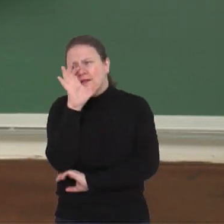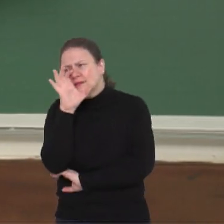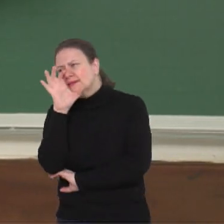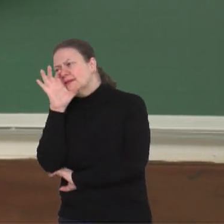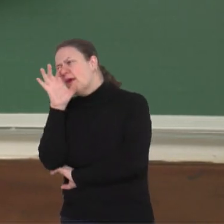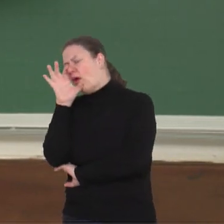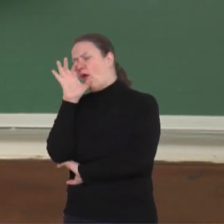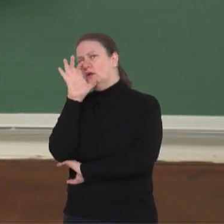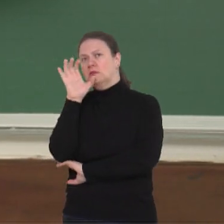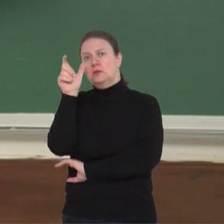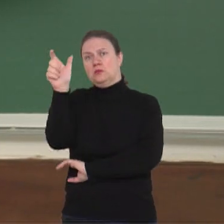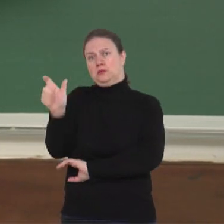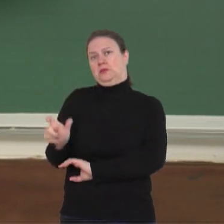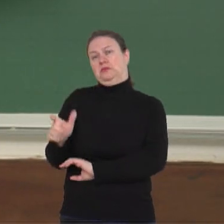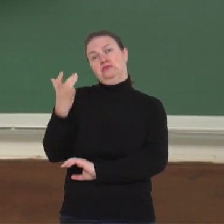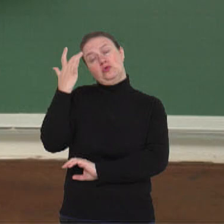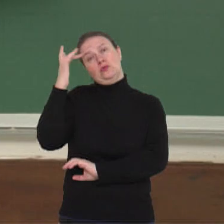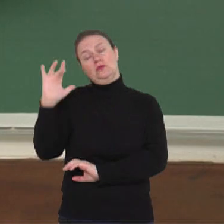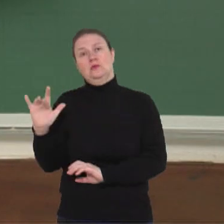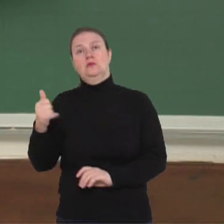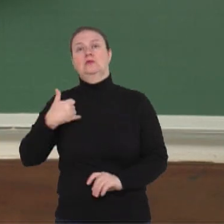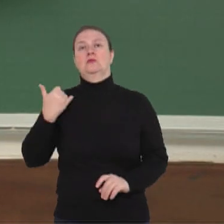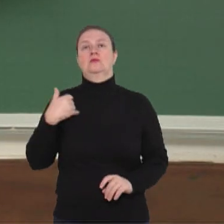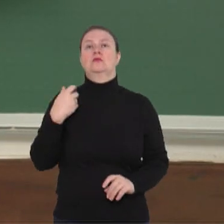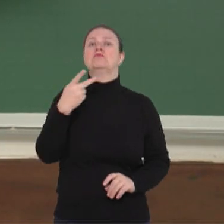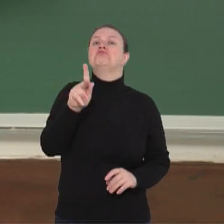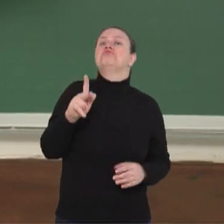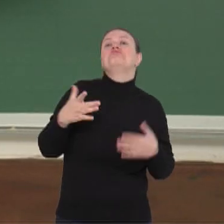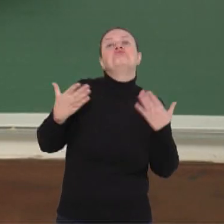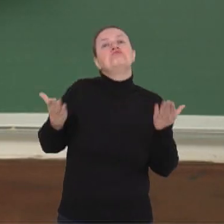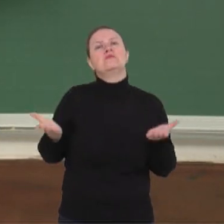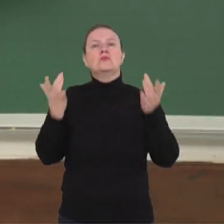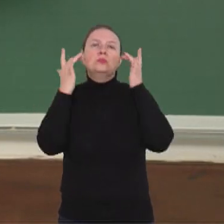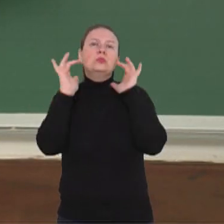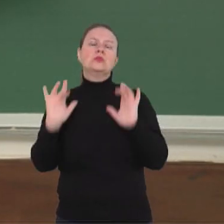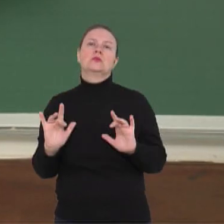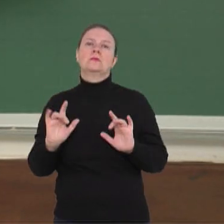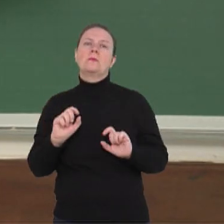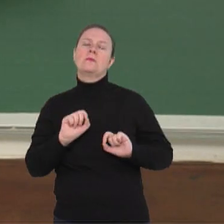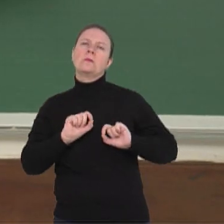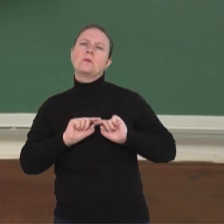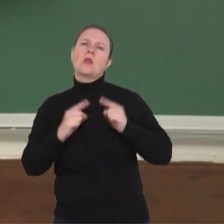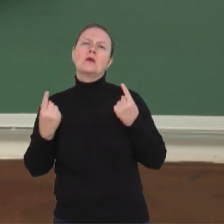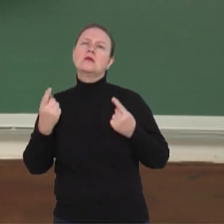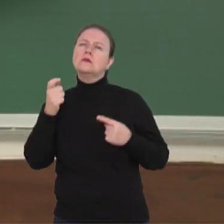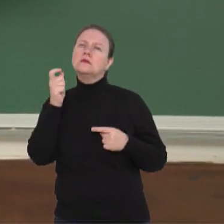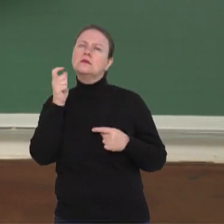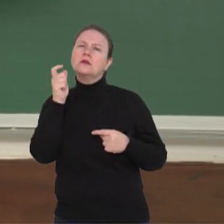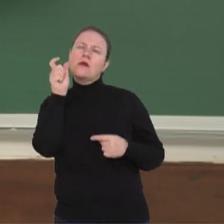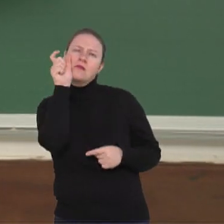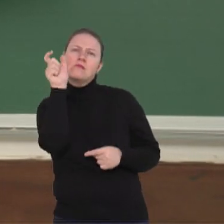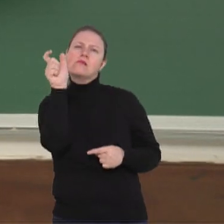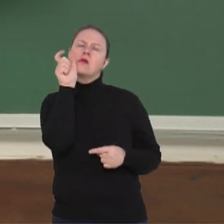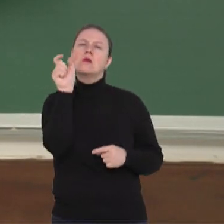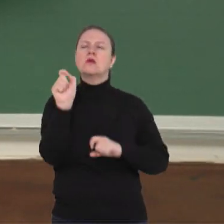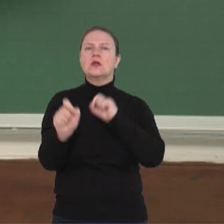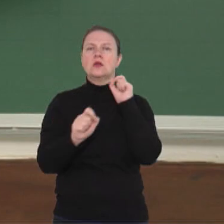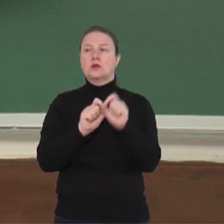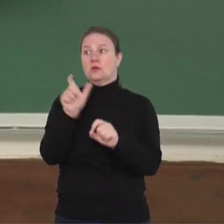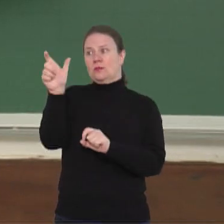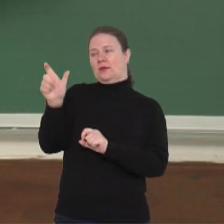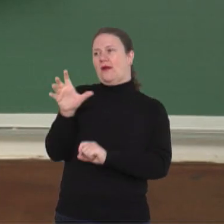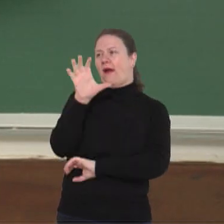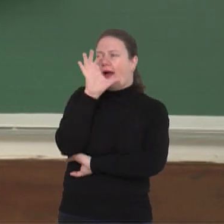né? Não sei ainda, né? Se de repente aí na tua idade você ainda não tem ninguém, mas é interessante você pensar sobre isso. Tem alguém que você